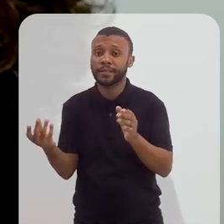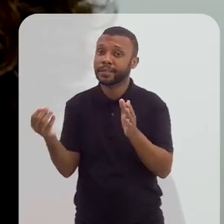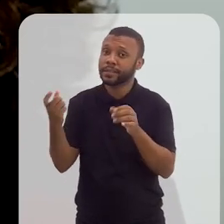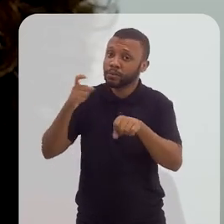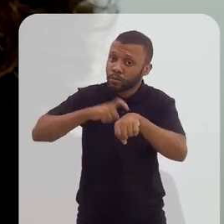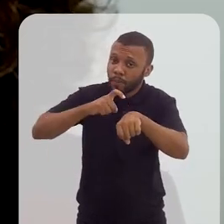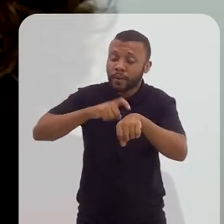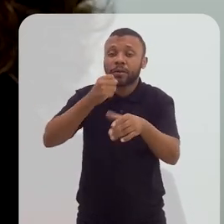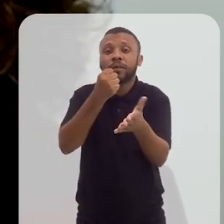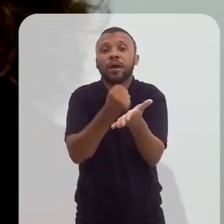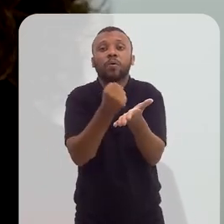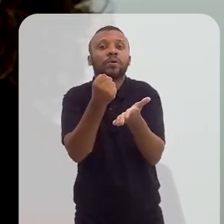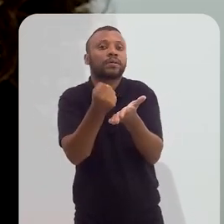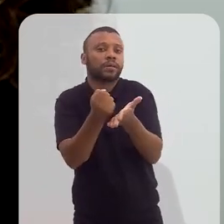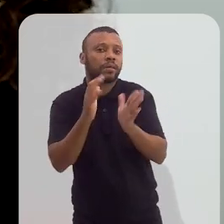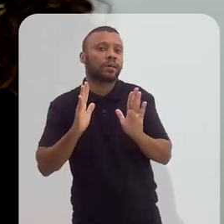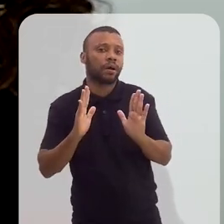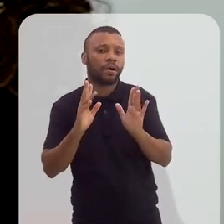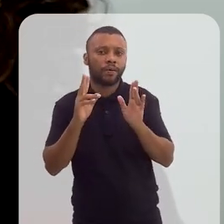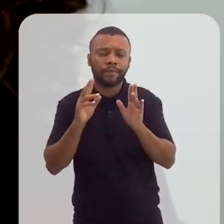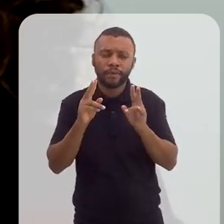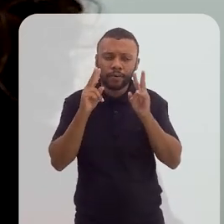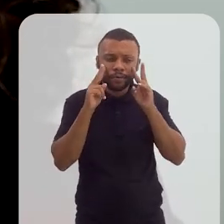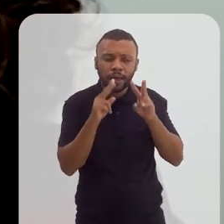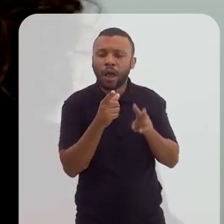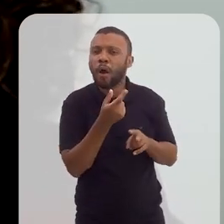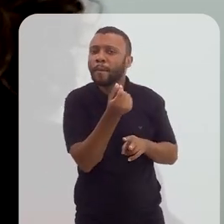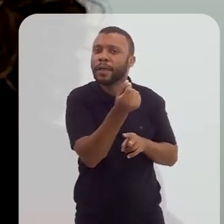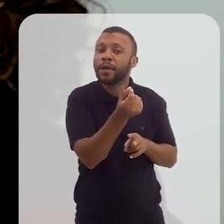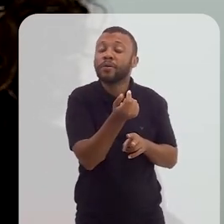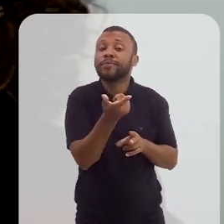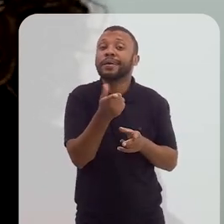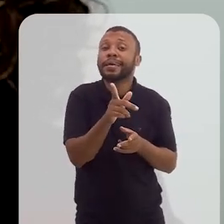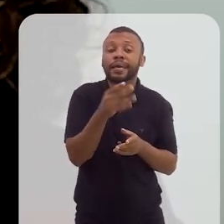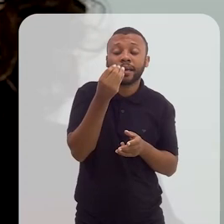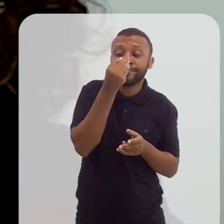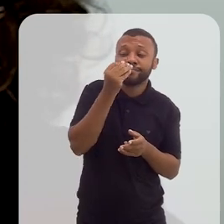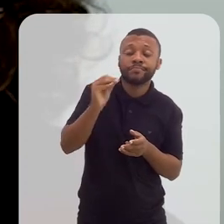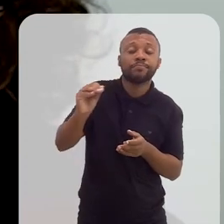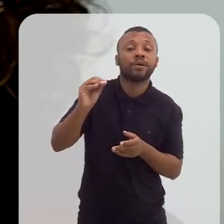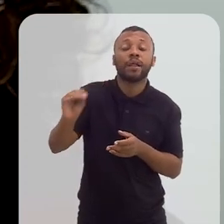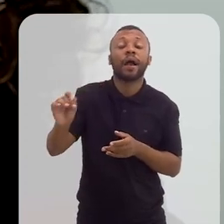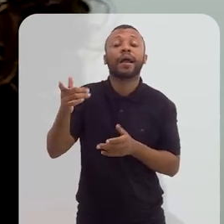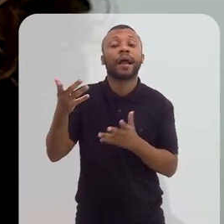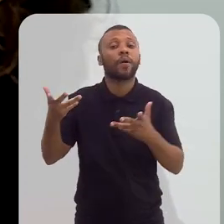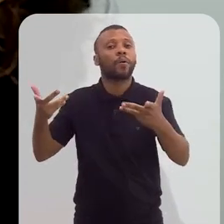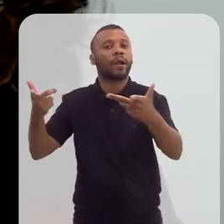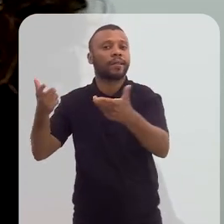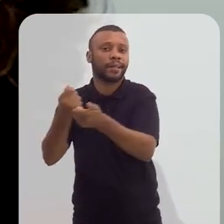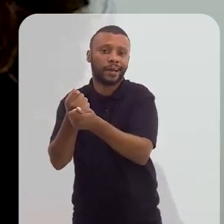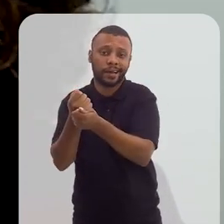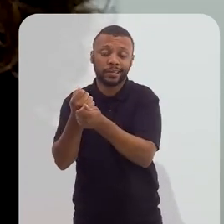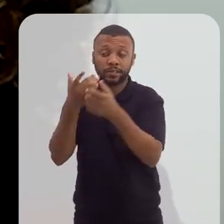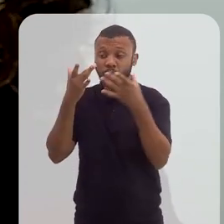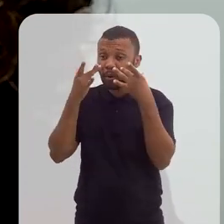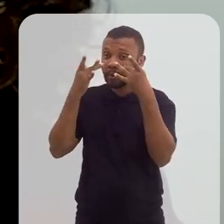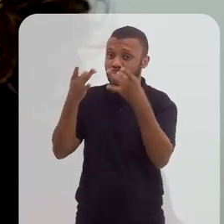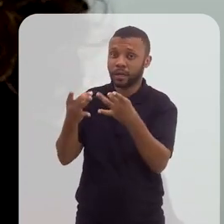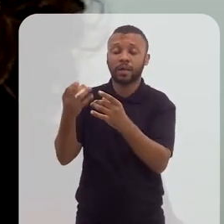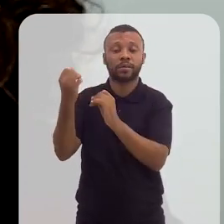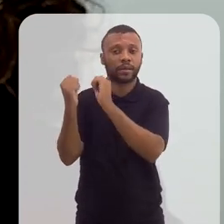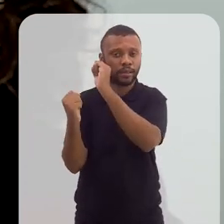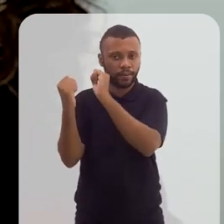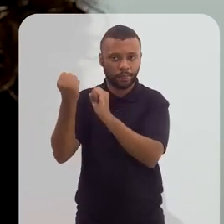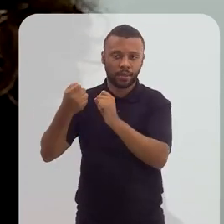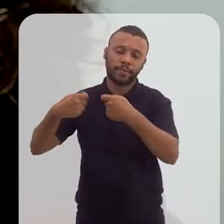na contratação, às vezes, pelo preço e não pela qualidade, né? Pela melhor qualidade ou pelos cuidados que essas empresas precisam